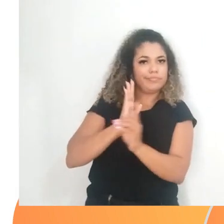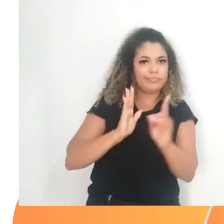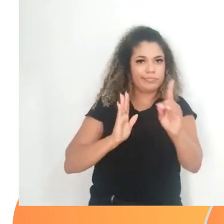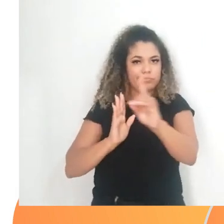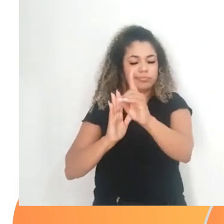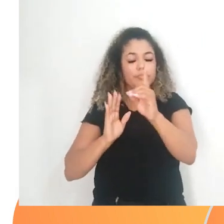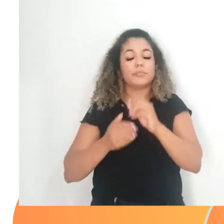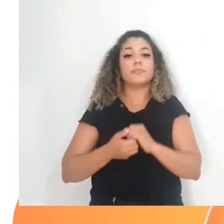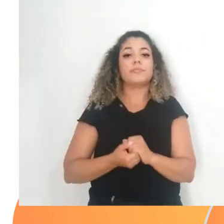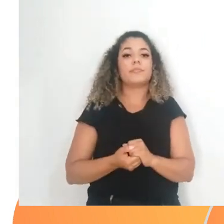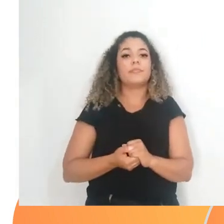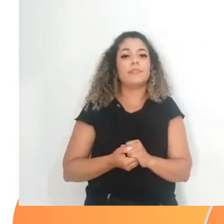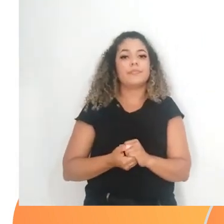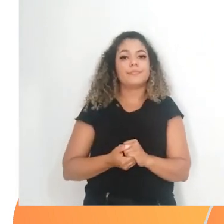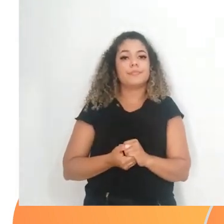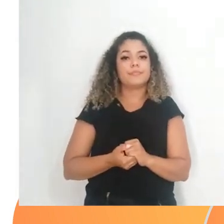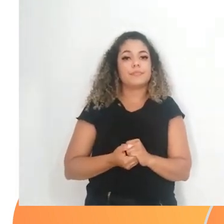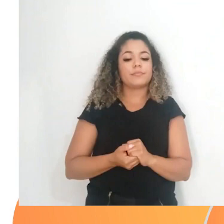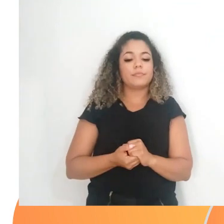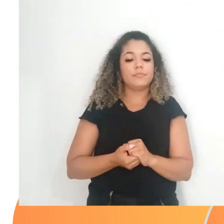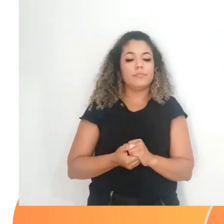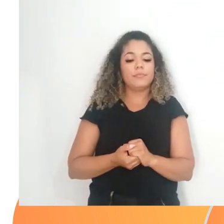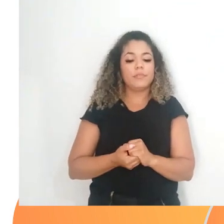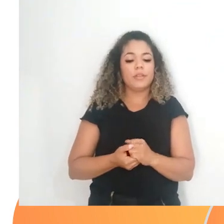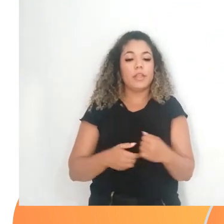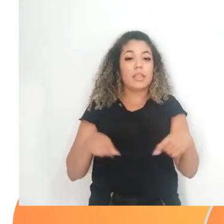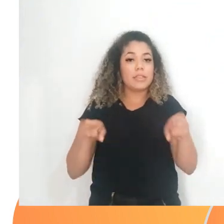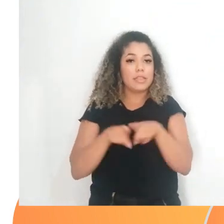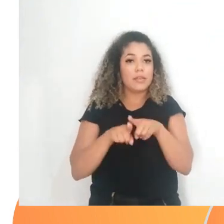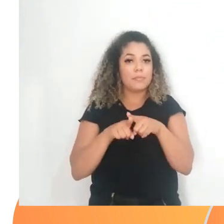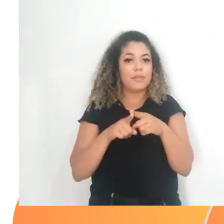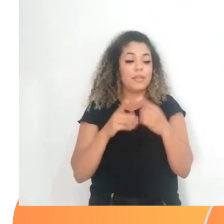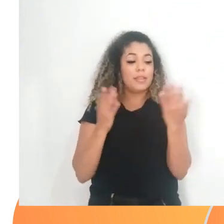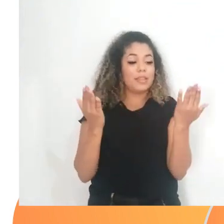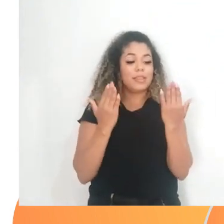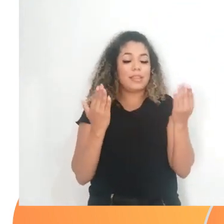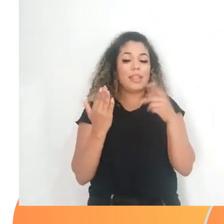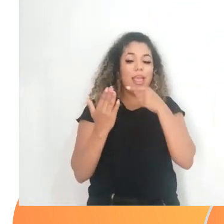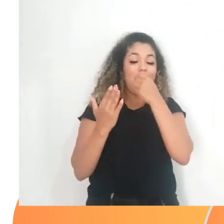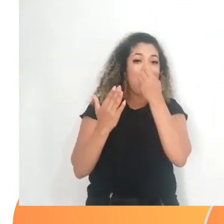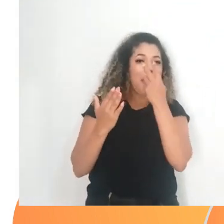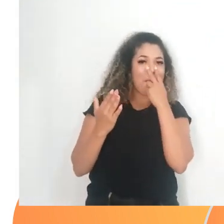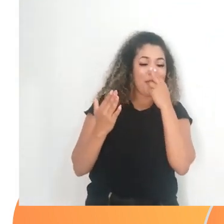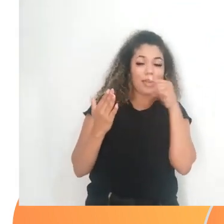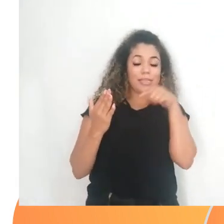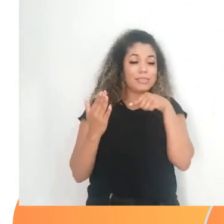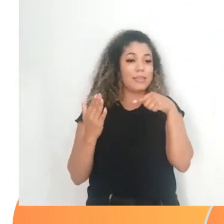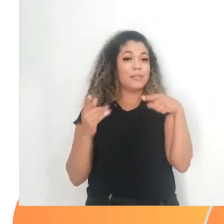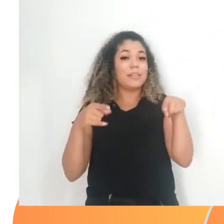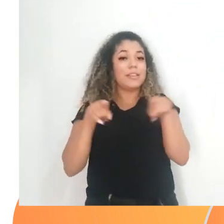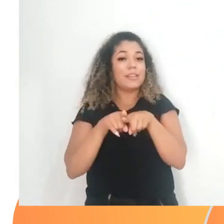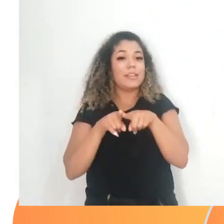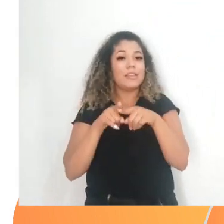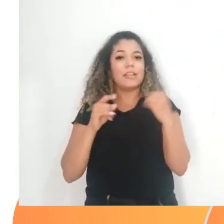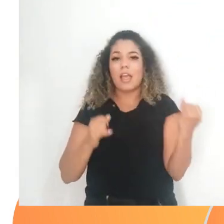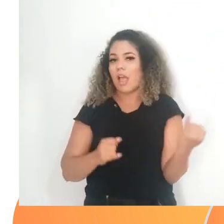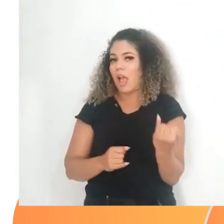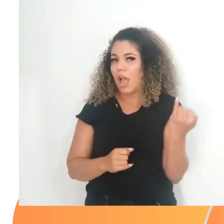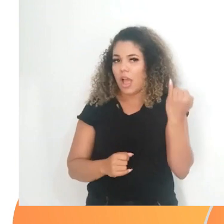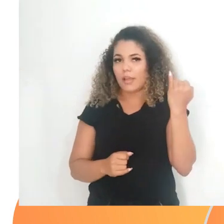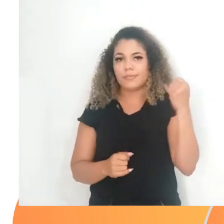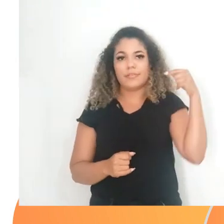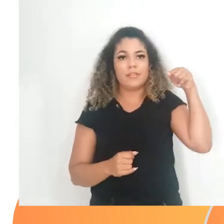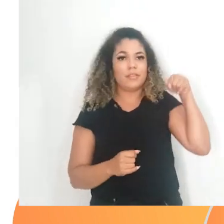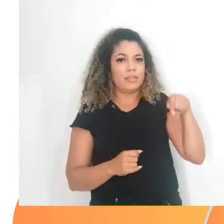trajetória. Bom, além da semelhança dos arbóreos com os robôs, nós também temos a